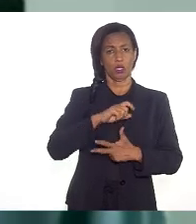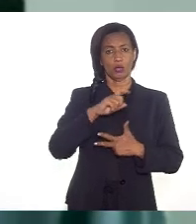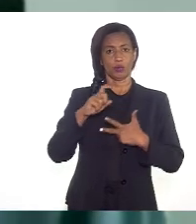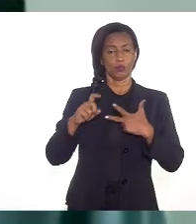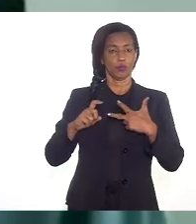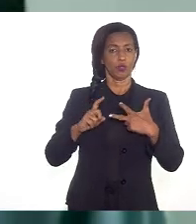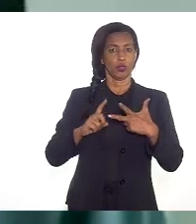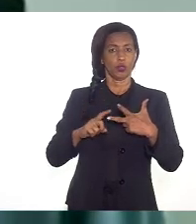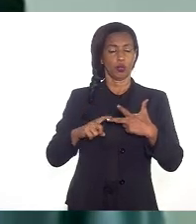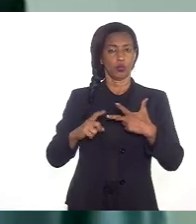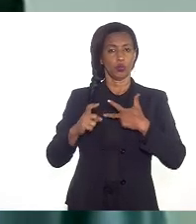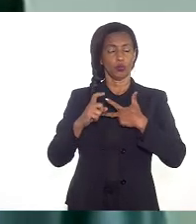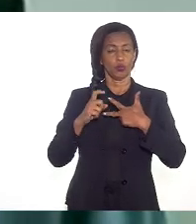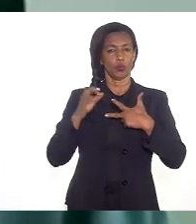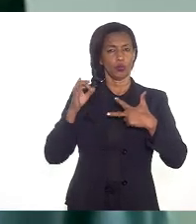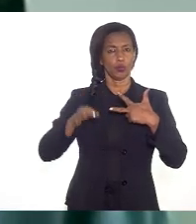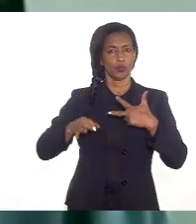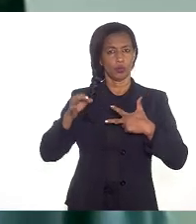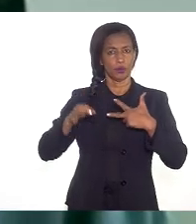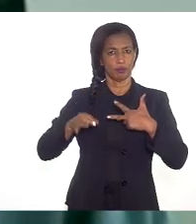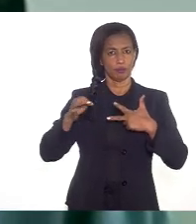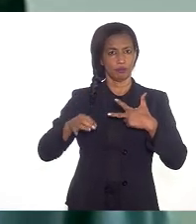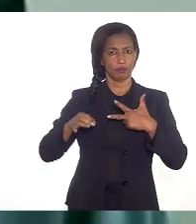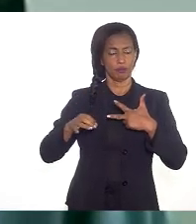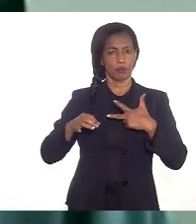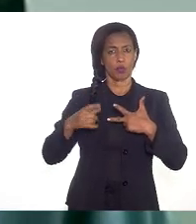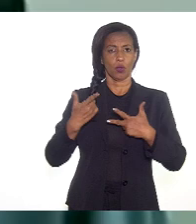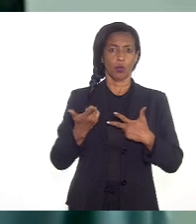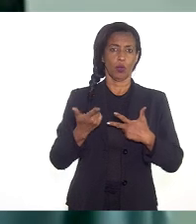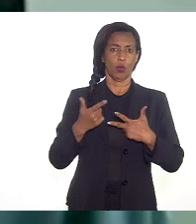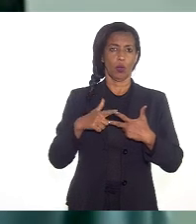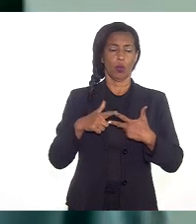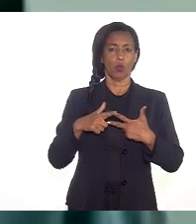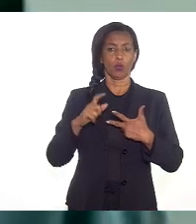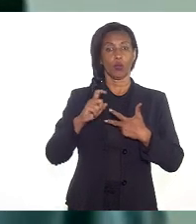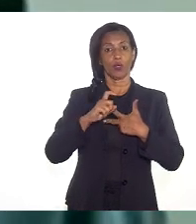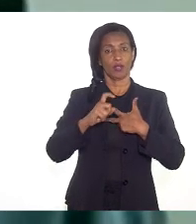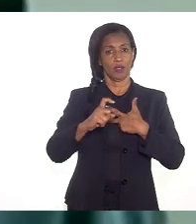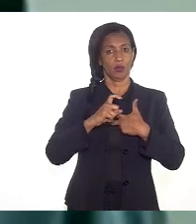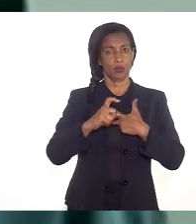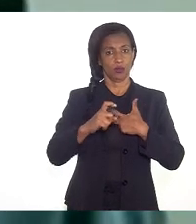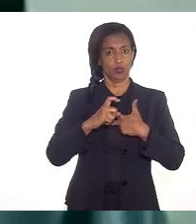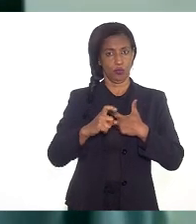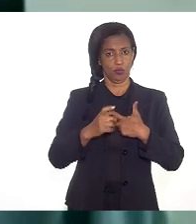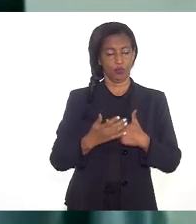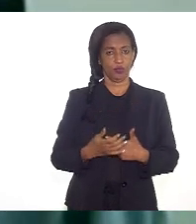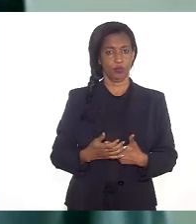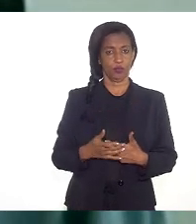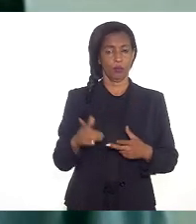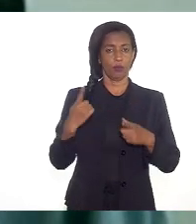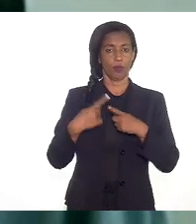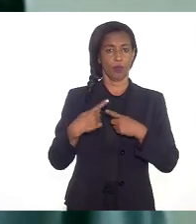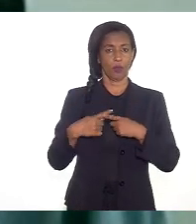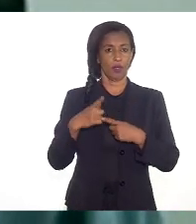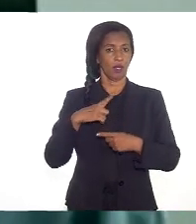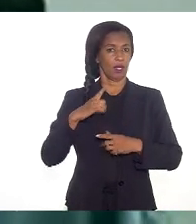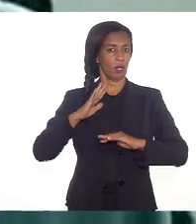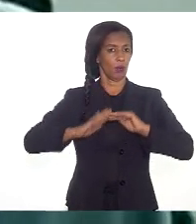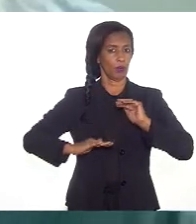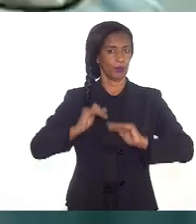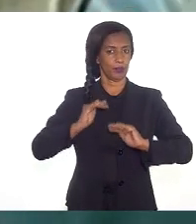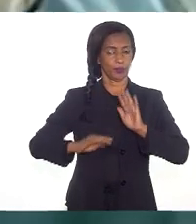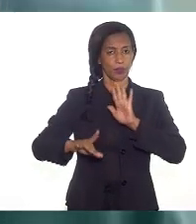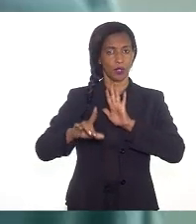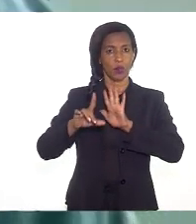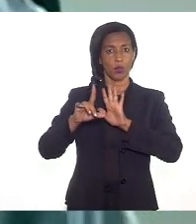Poder Legislativo, ou do Poder Judiciário e o Poder Executivo. Por quê? Quem tem competência para legislar